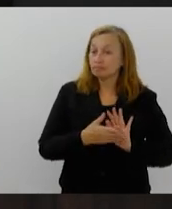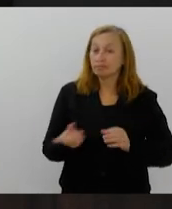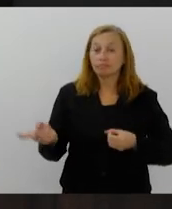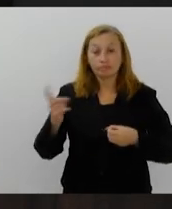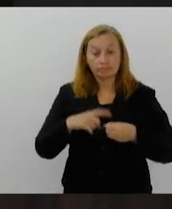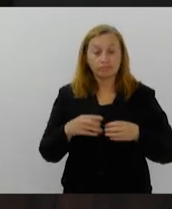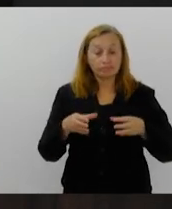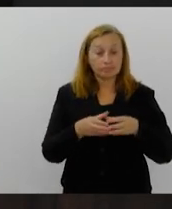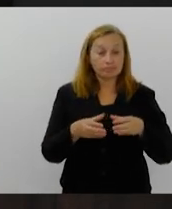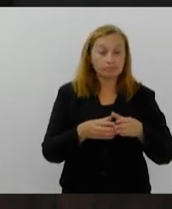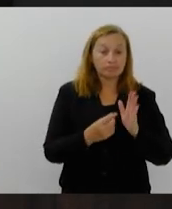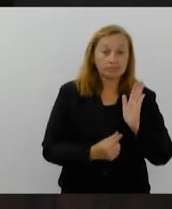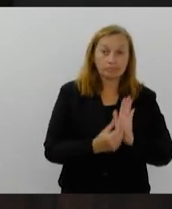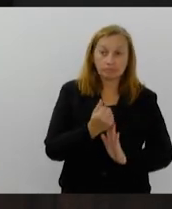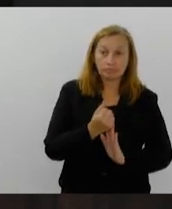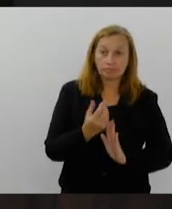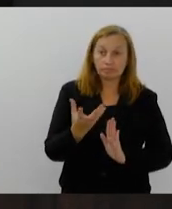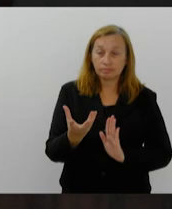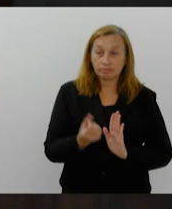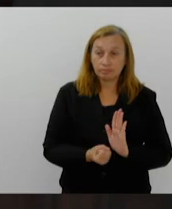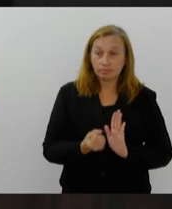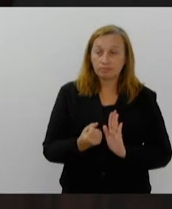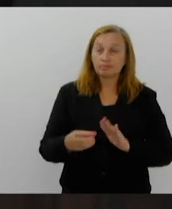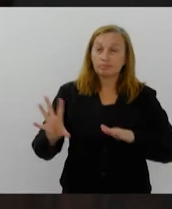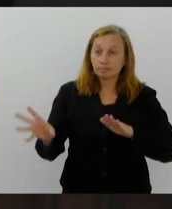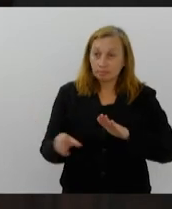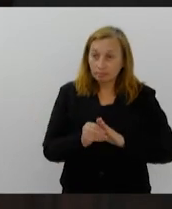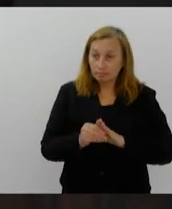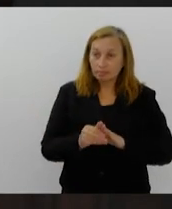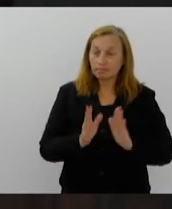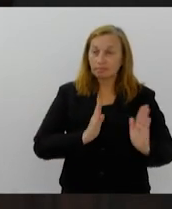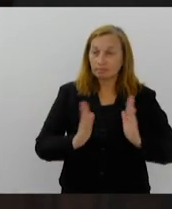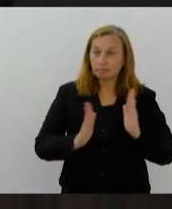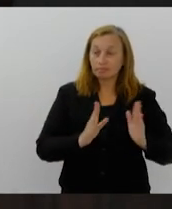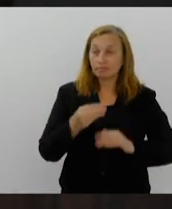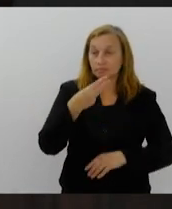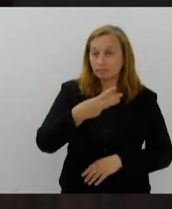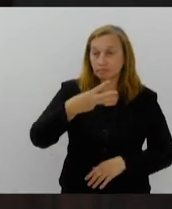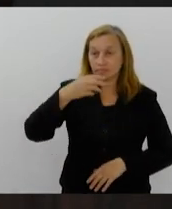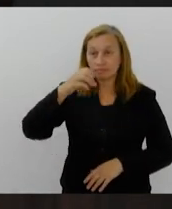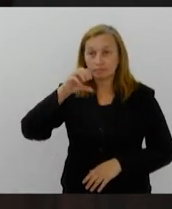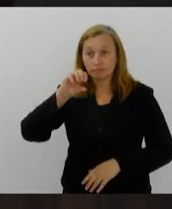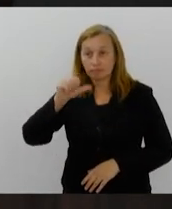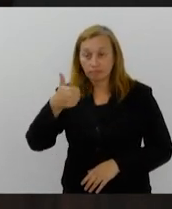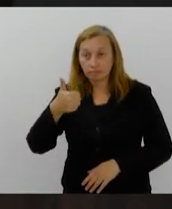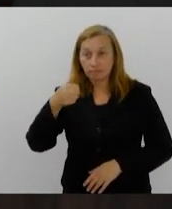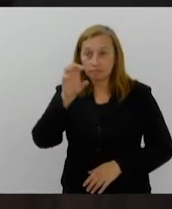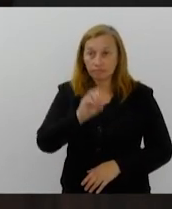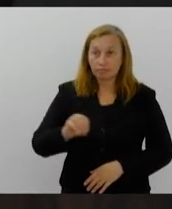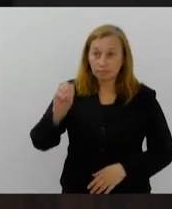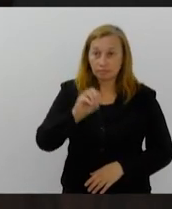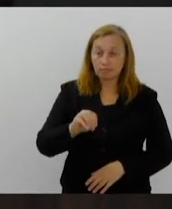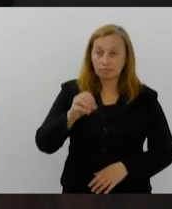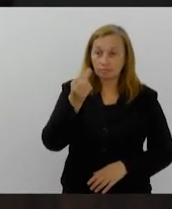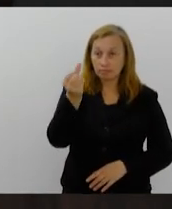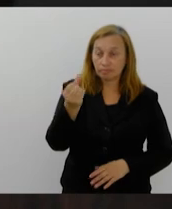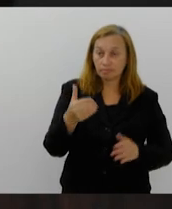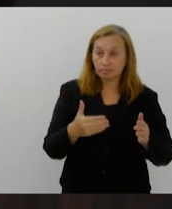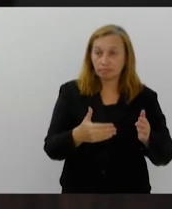à Comissão de Orçamento para recebimento de emendas no prazo de 31 de outubro a 6 de